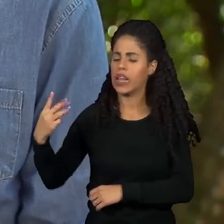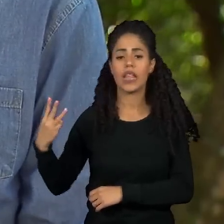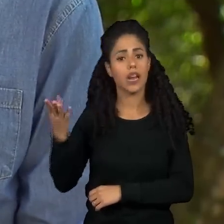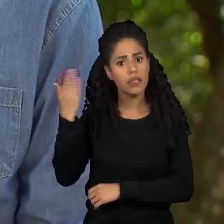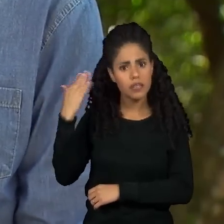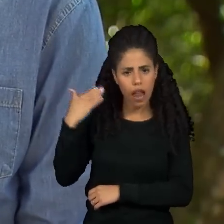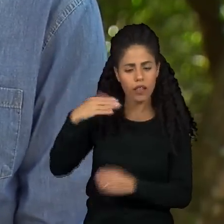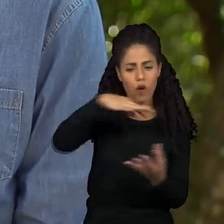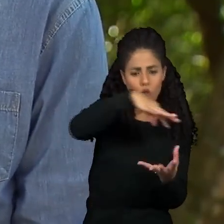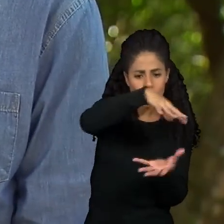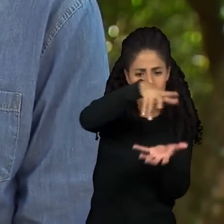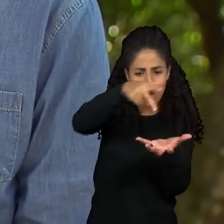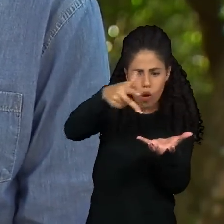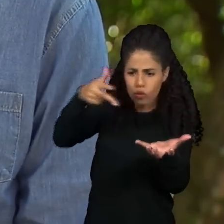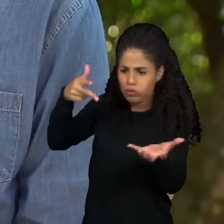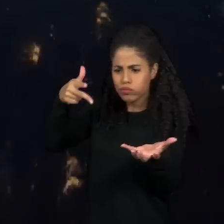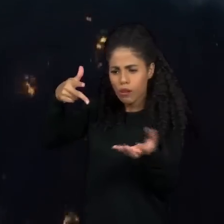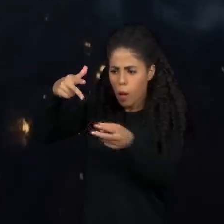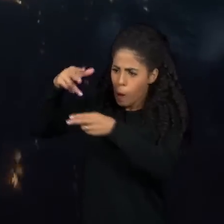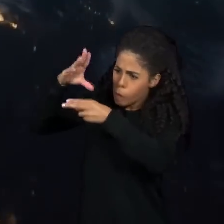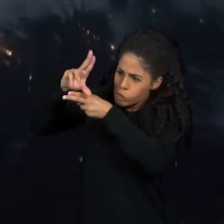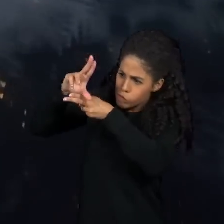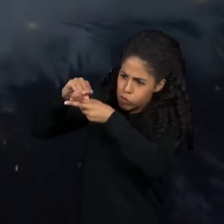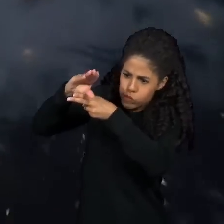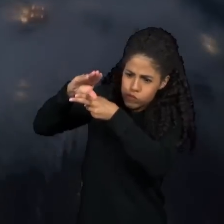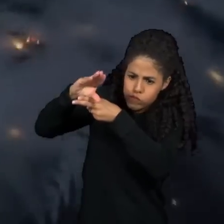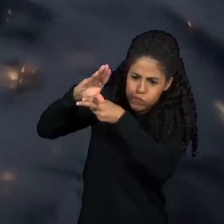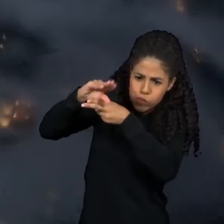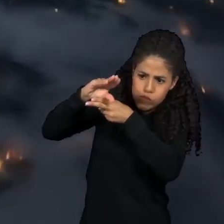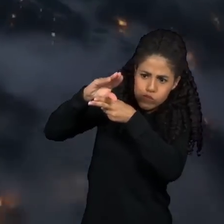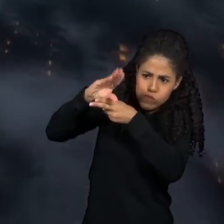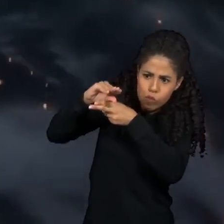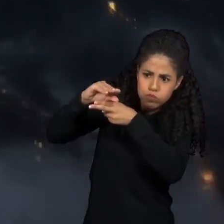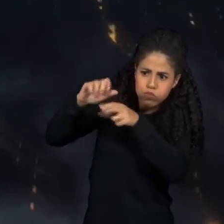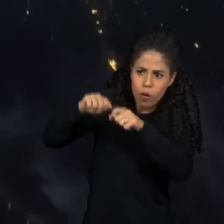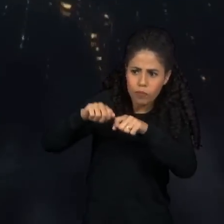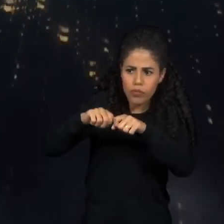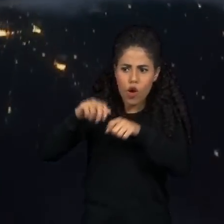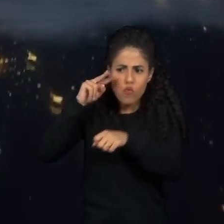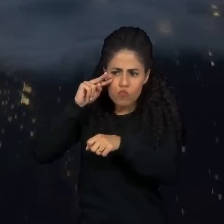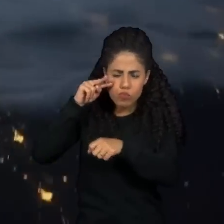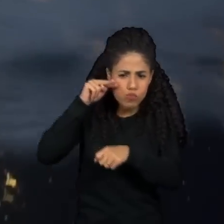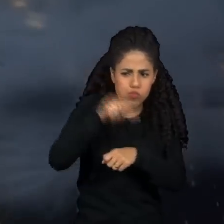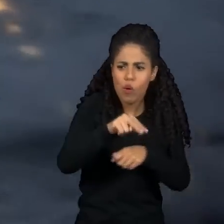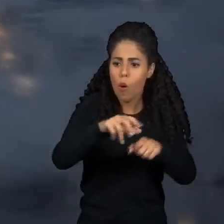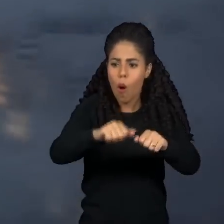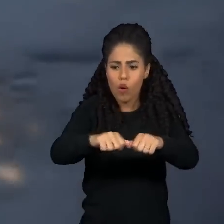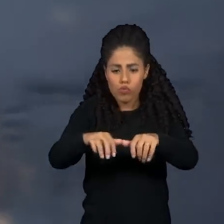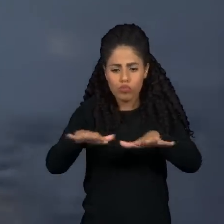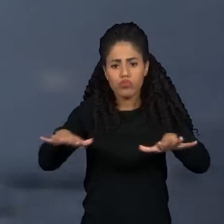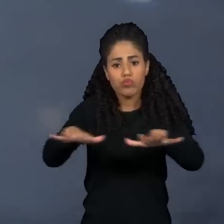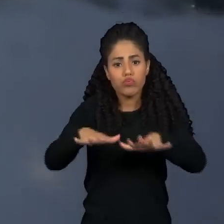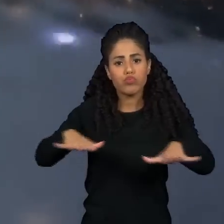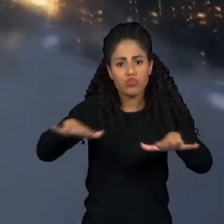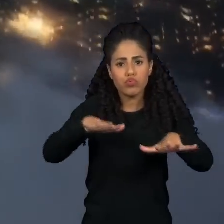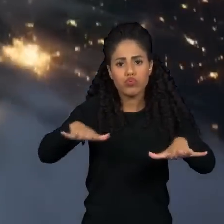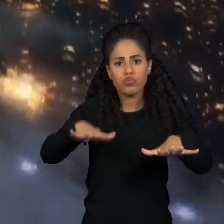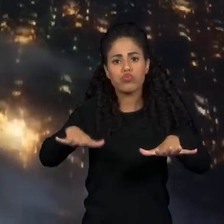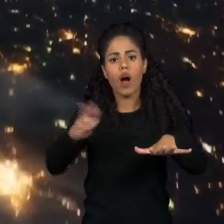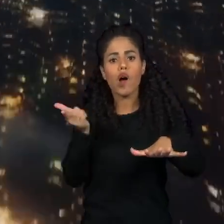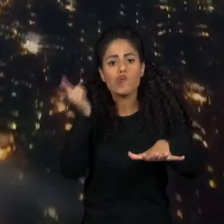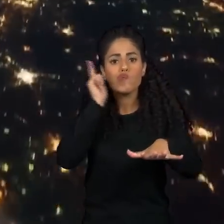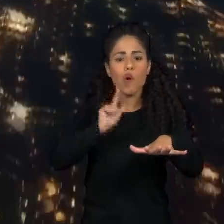então existem dados acumulados desde essa época, né? Até 2017, quando eles coletaram. A relação aí é justamente